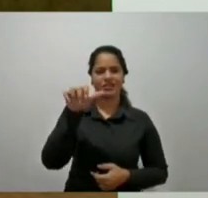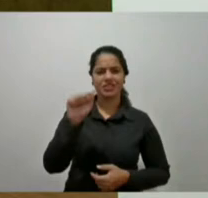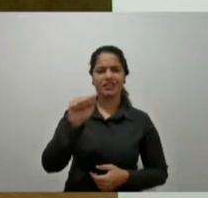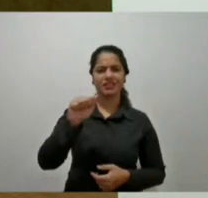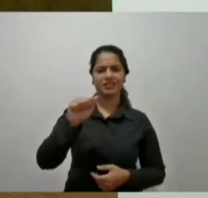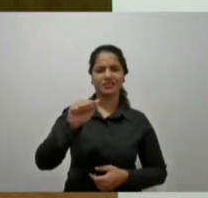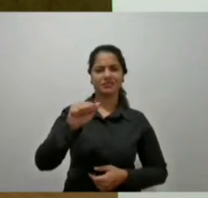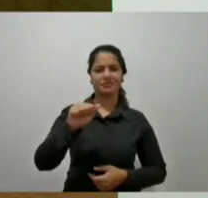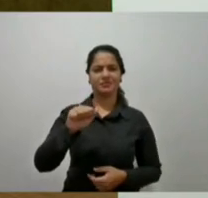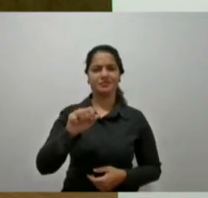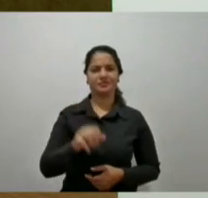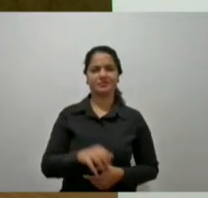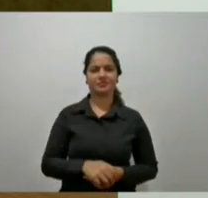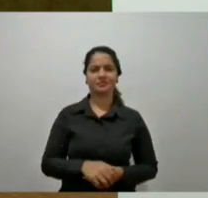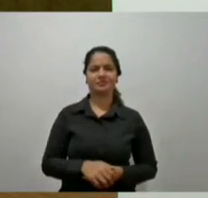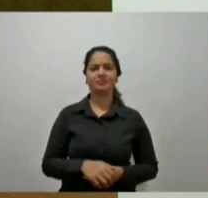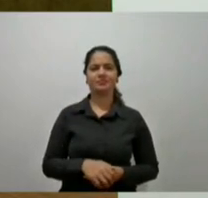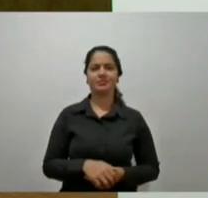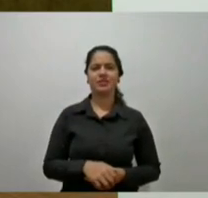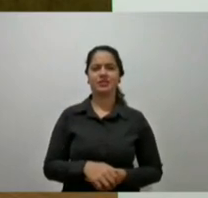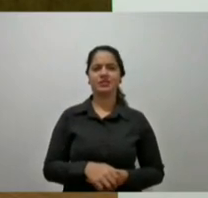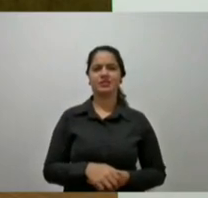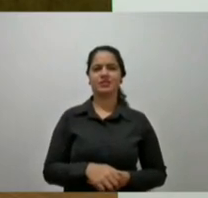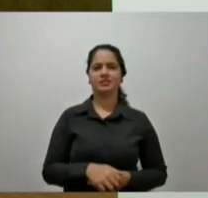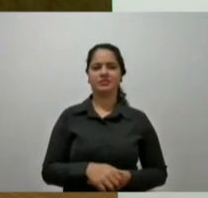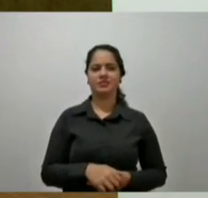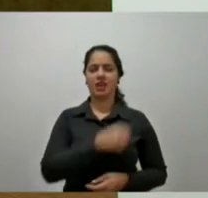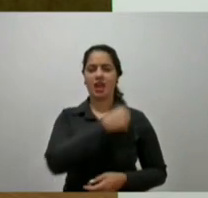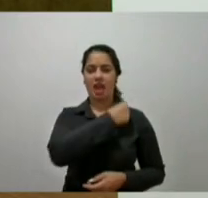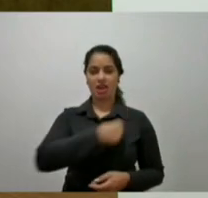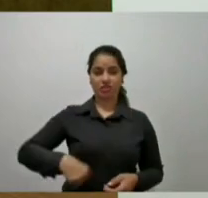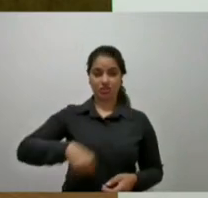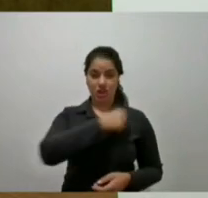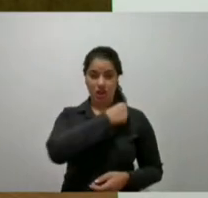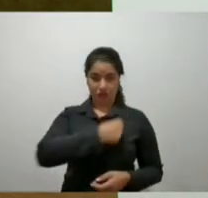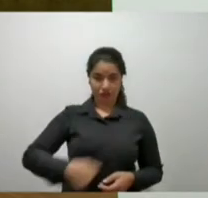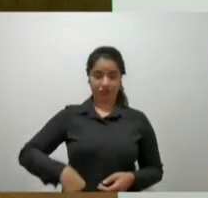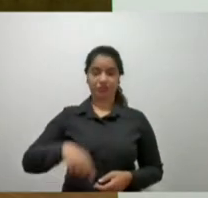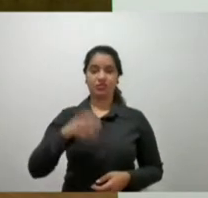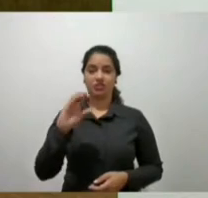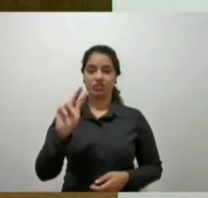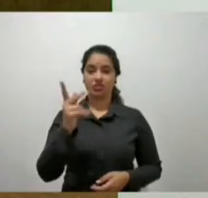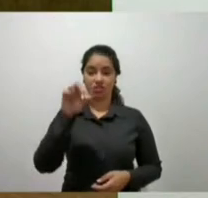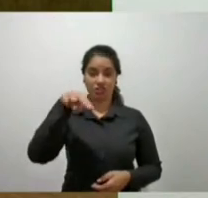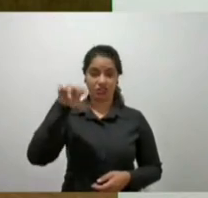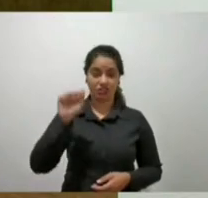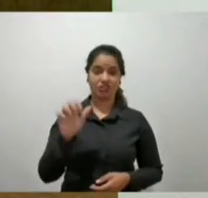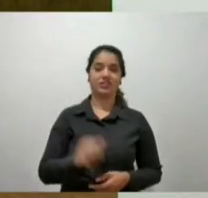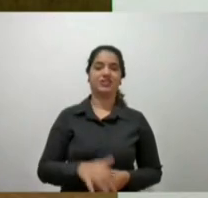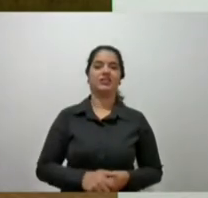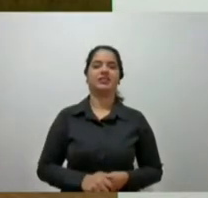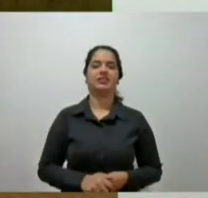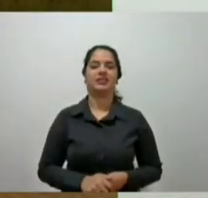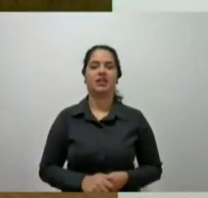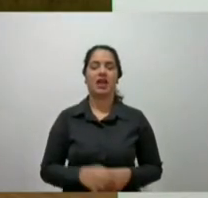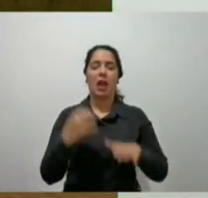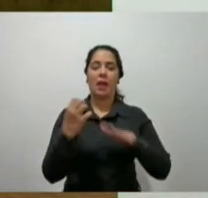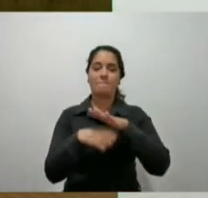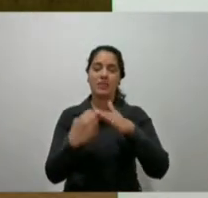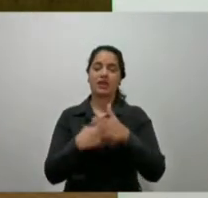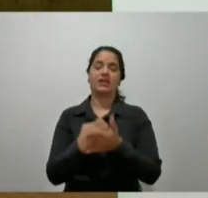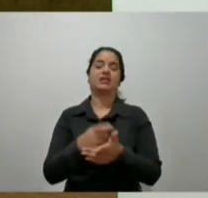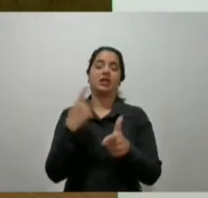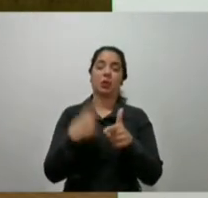movimentações governamentais que têm prejudicado grandes empresas chinesas listadas em bolsa, como por exemplo a Alibaba, que é uma empresa de tecnologia lá,